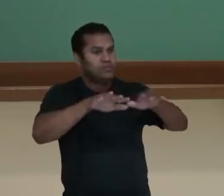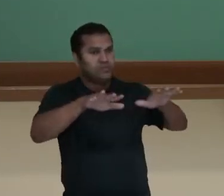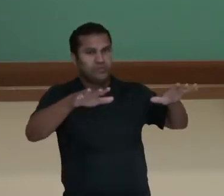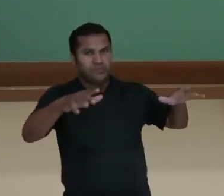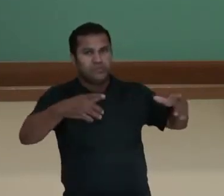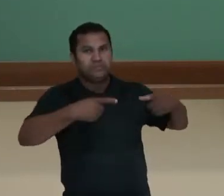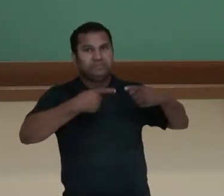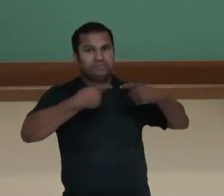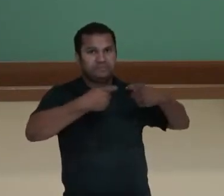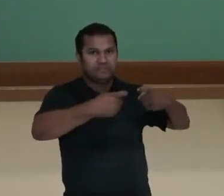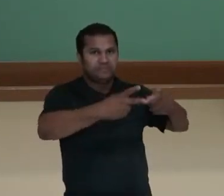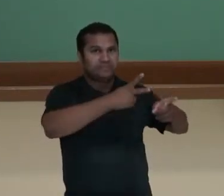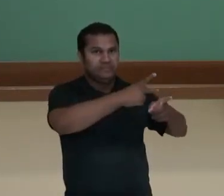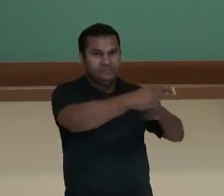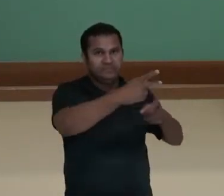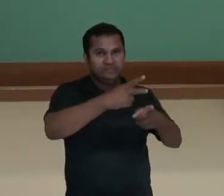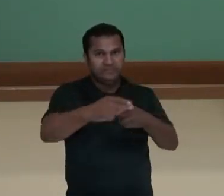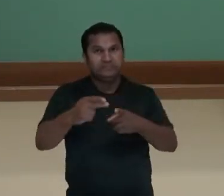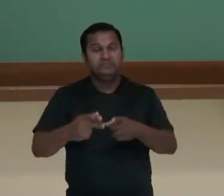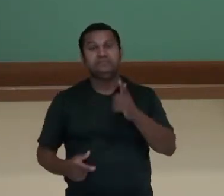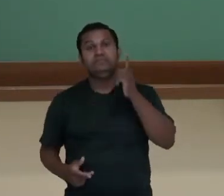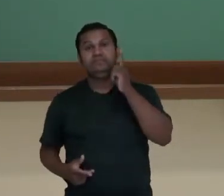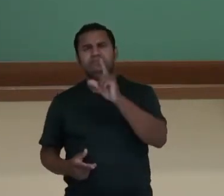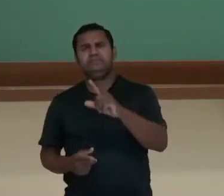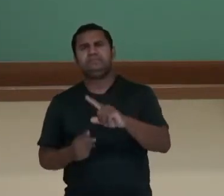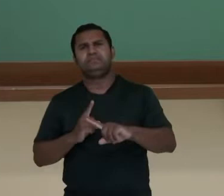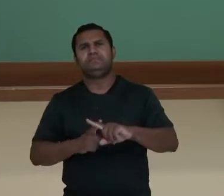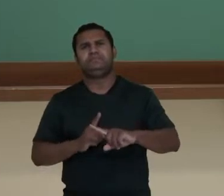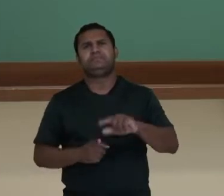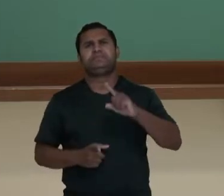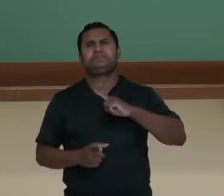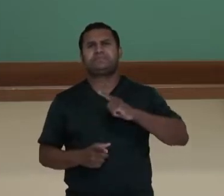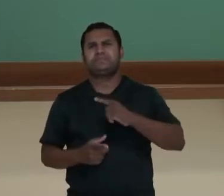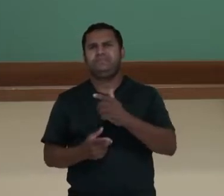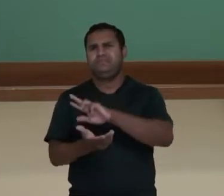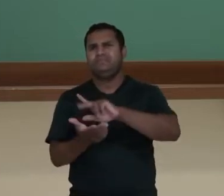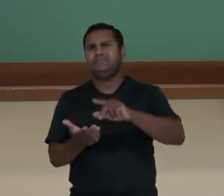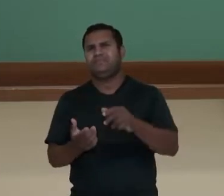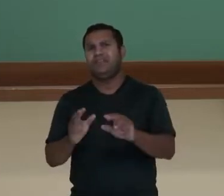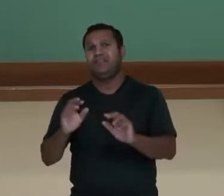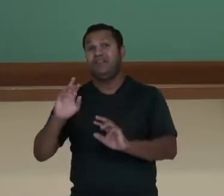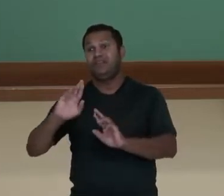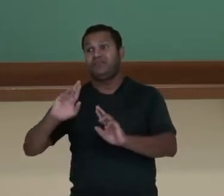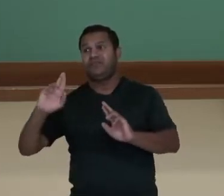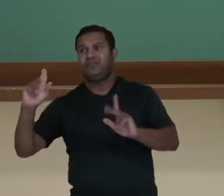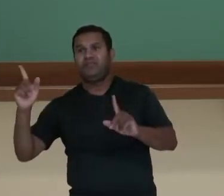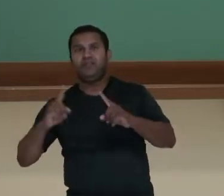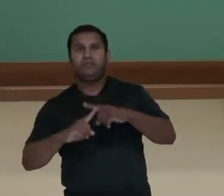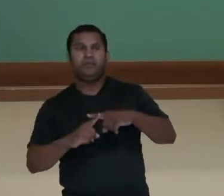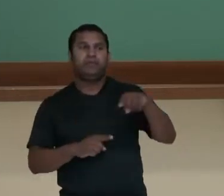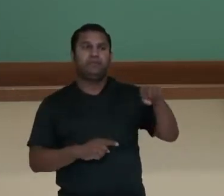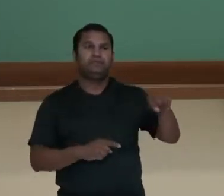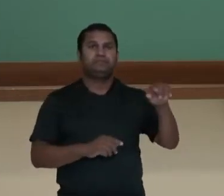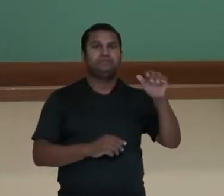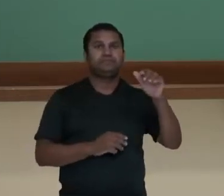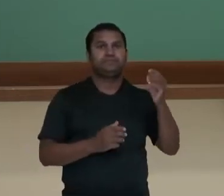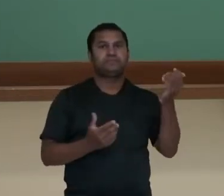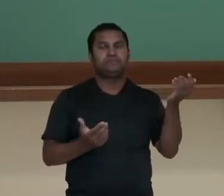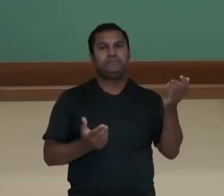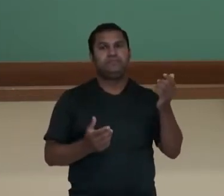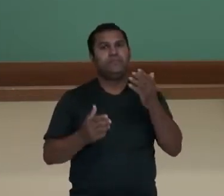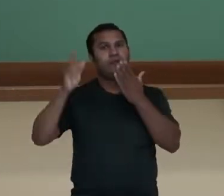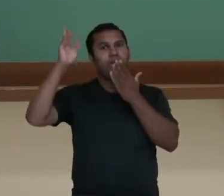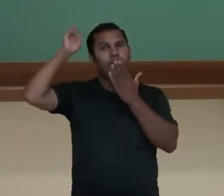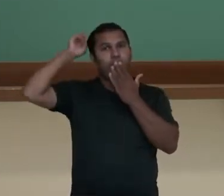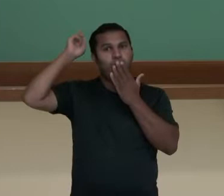né, pautado na superioridade bélica, no uso da pólvora, que os povos, não só os espanhóis, mas como os europeus